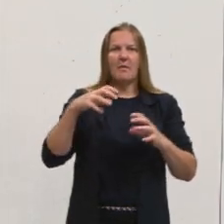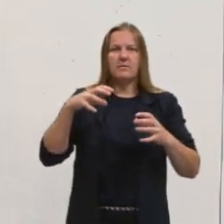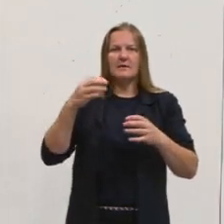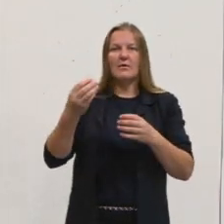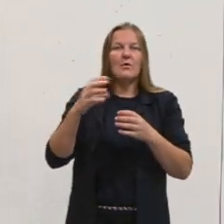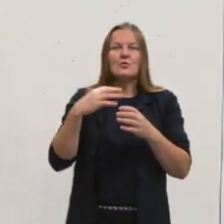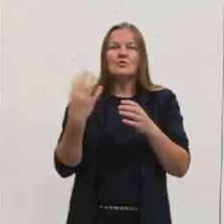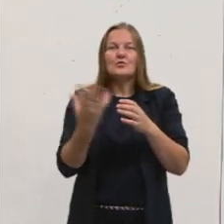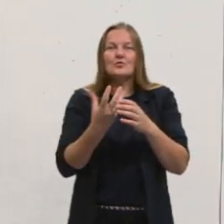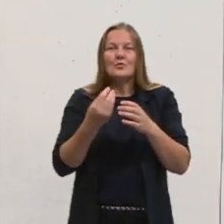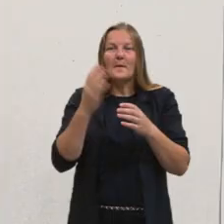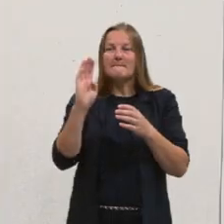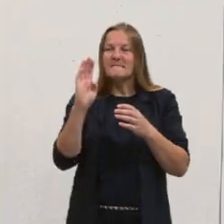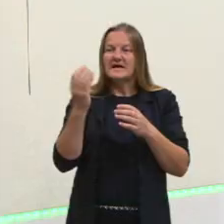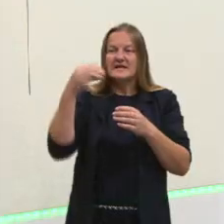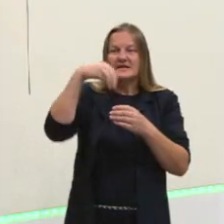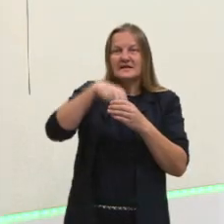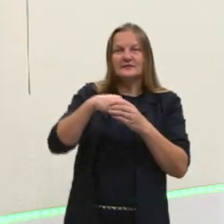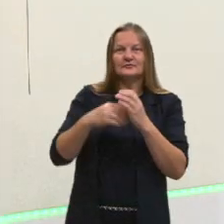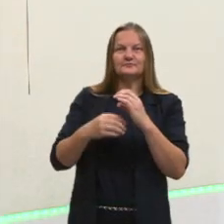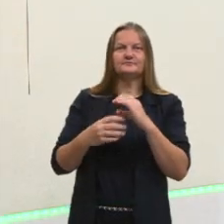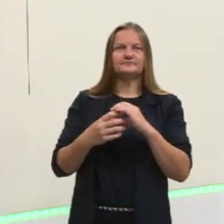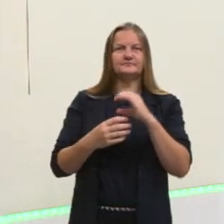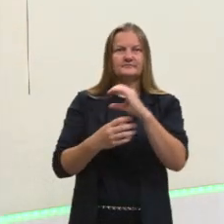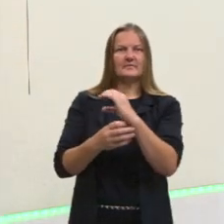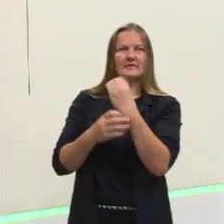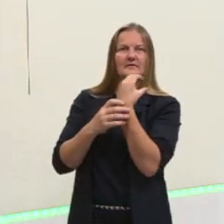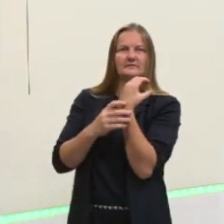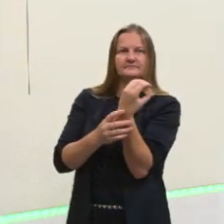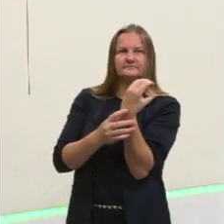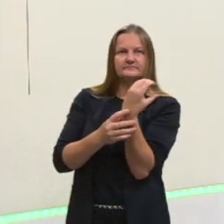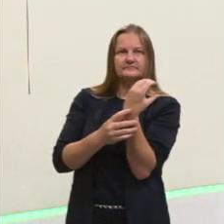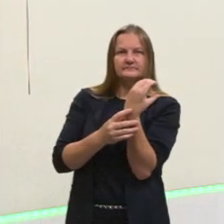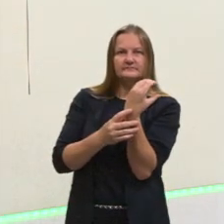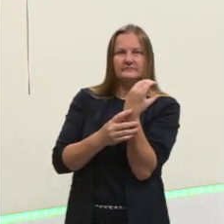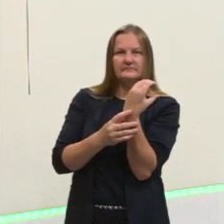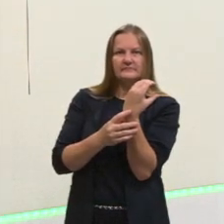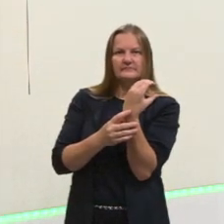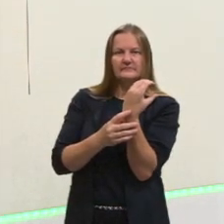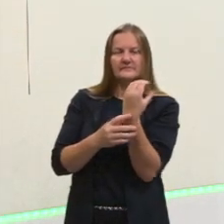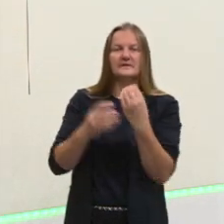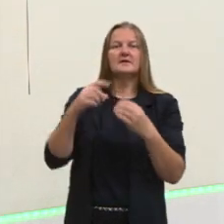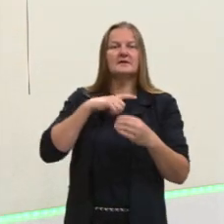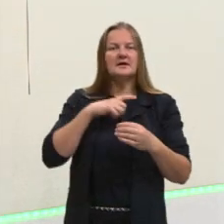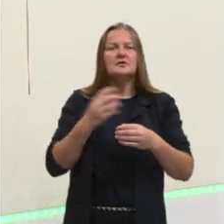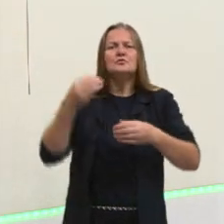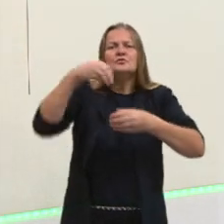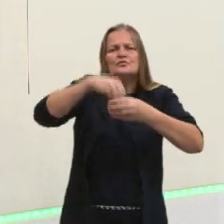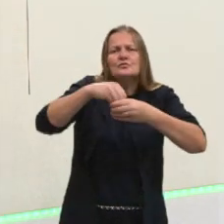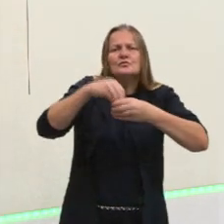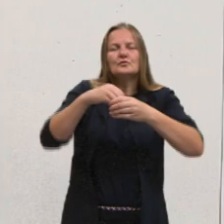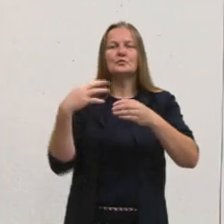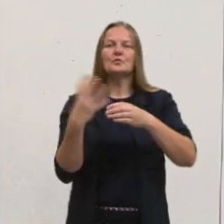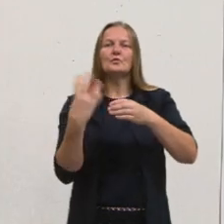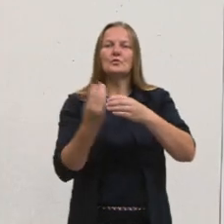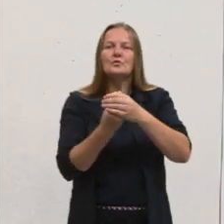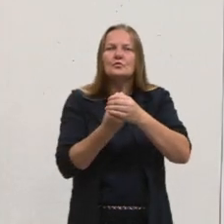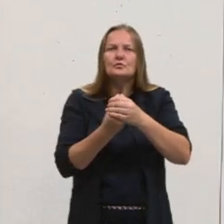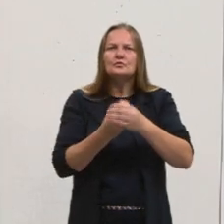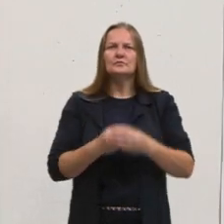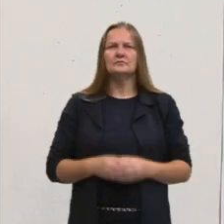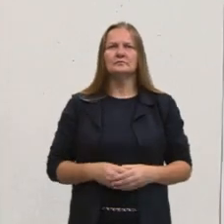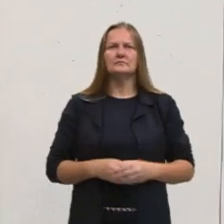ou seja cada elemento de b está dentro do conjunto A e salientando que a simbologia